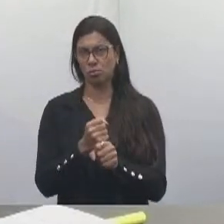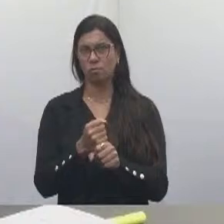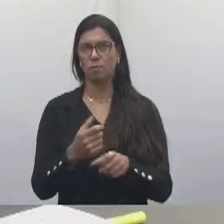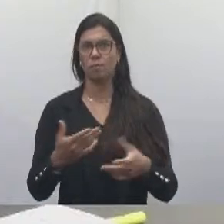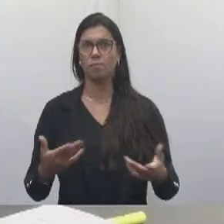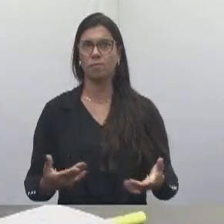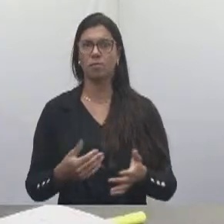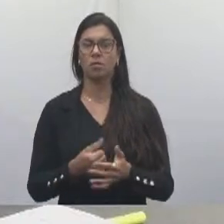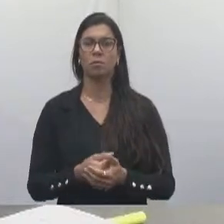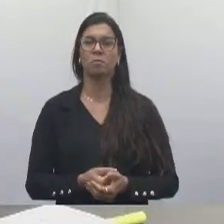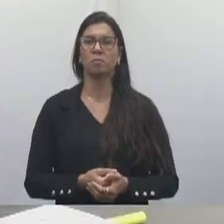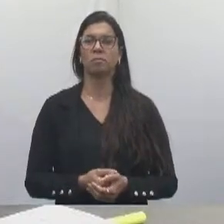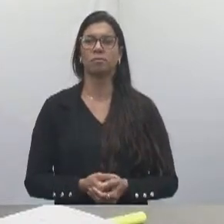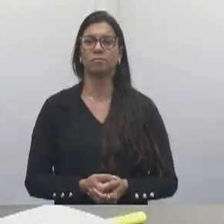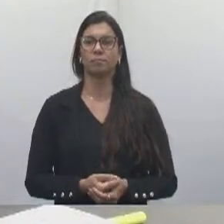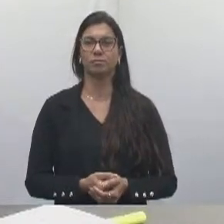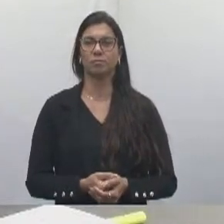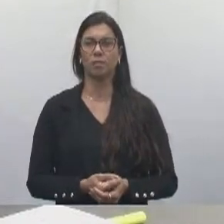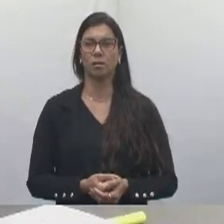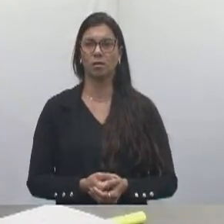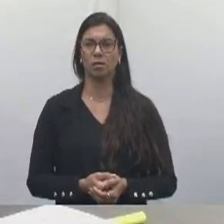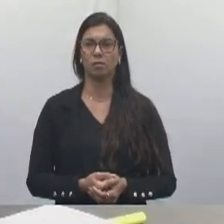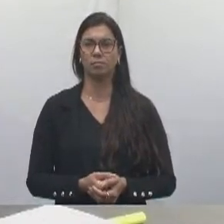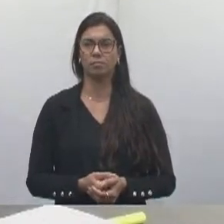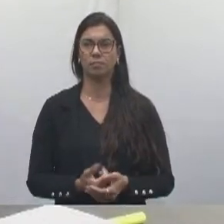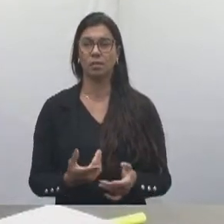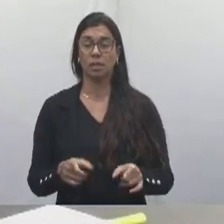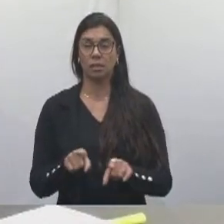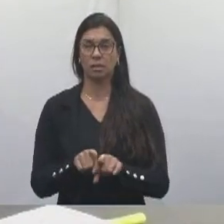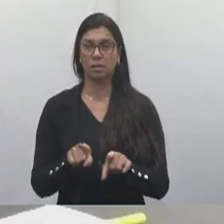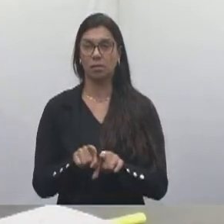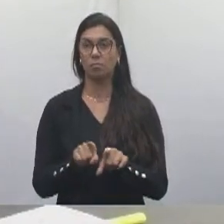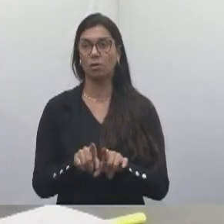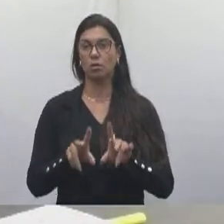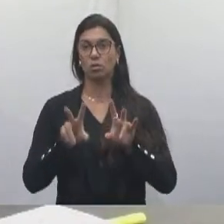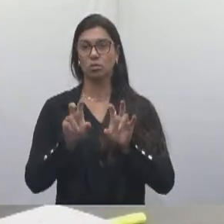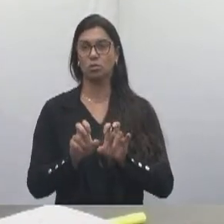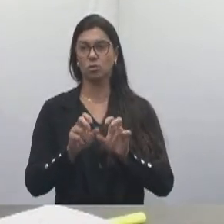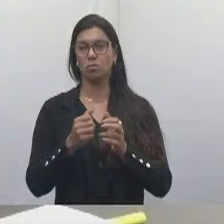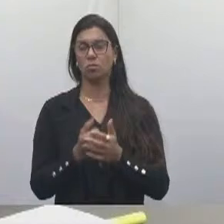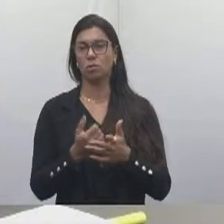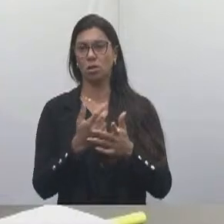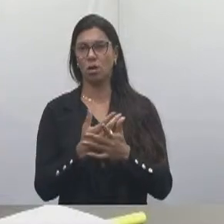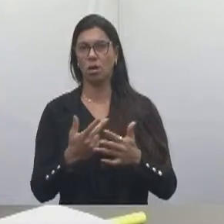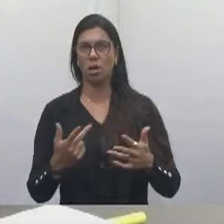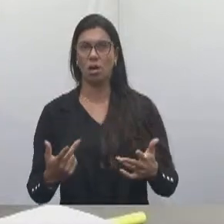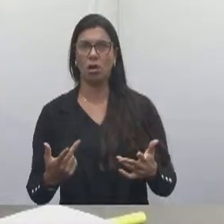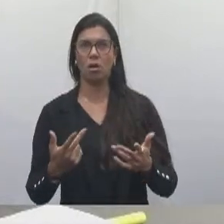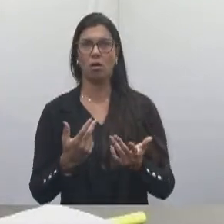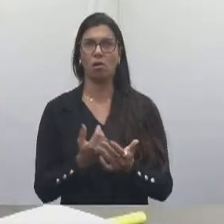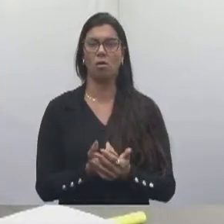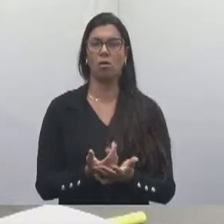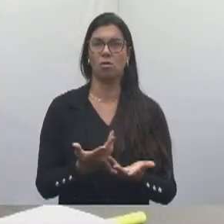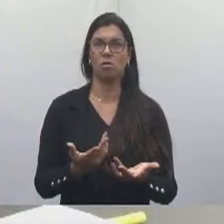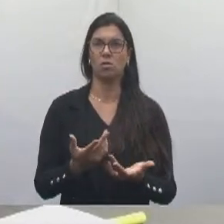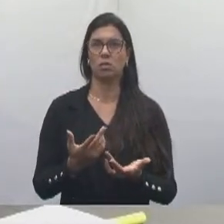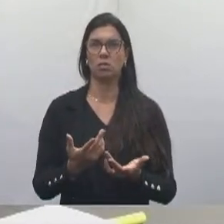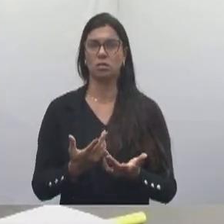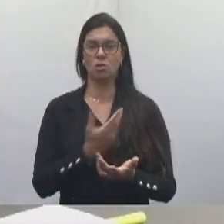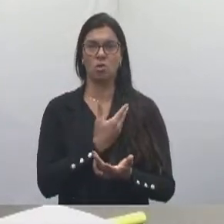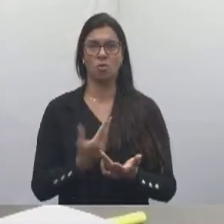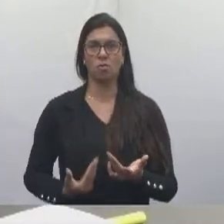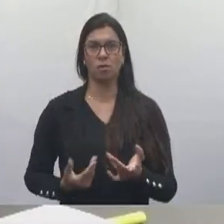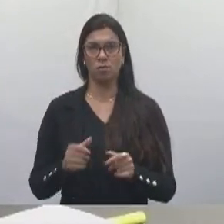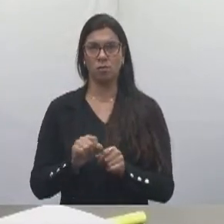aqui, sendo atribuída também as realizações, as ações que o governo vem fazendo para a nossa